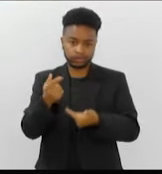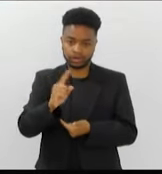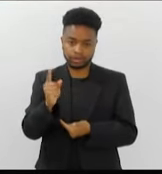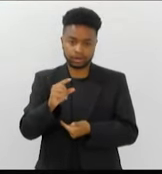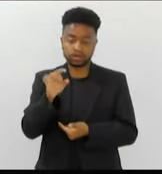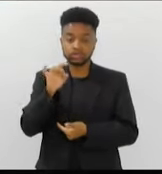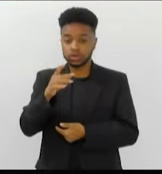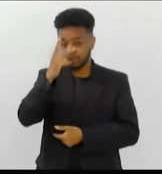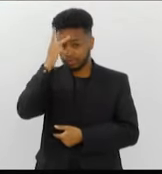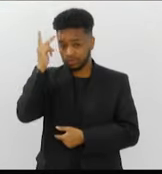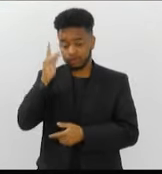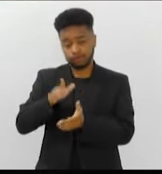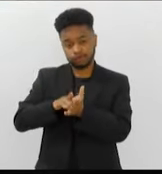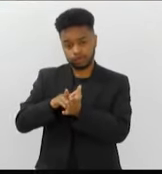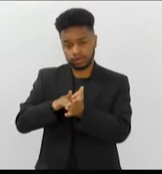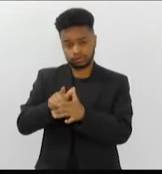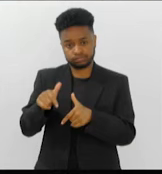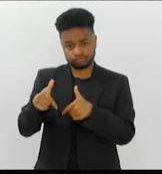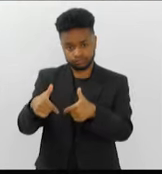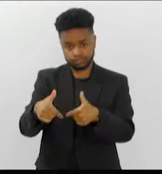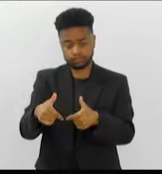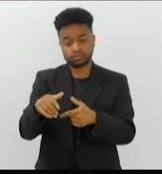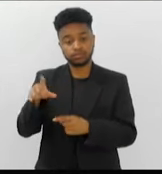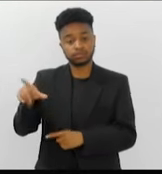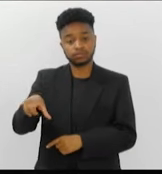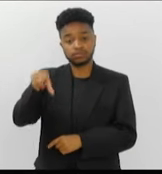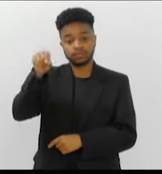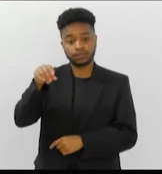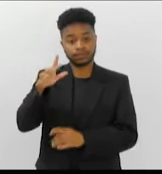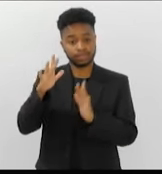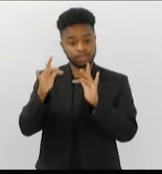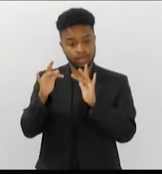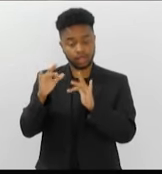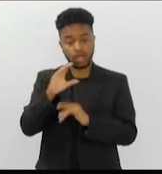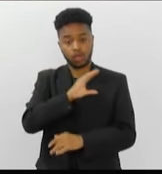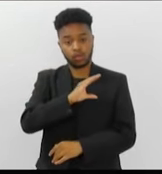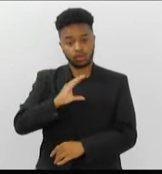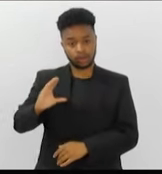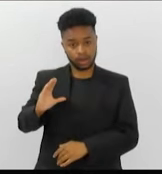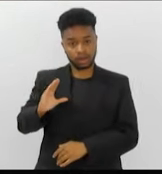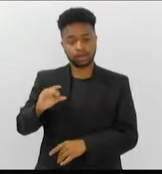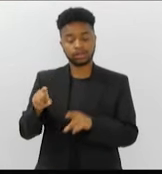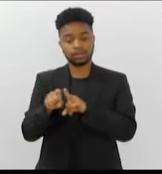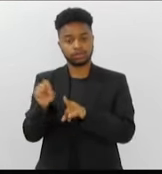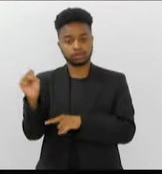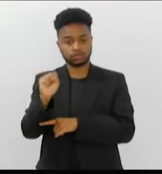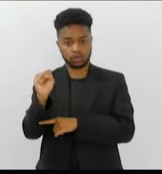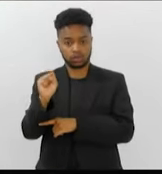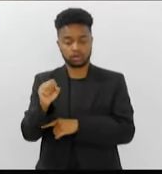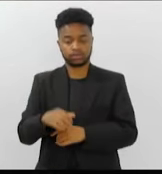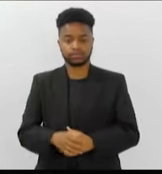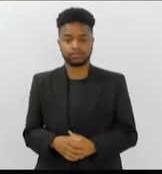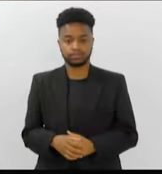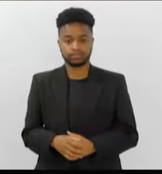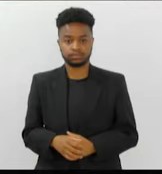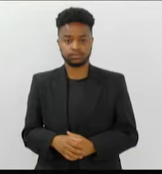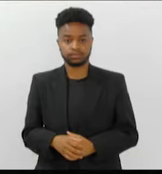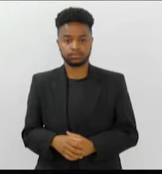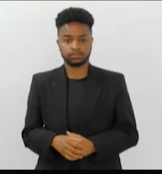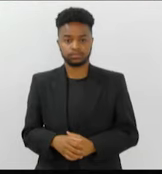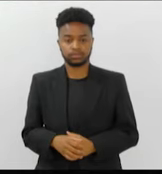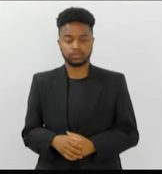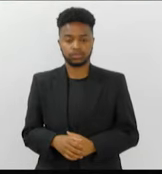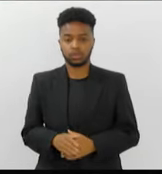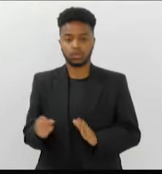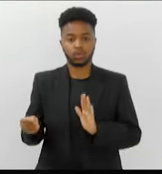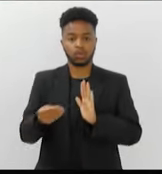para atuação política, ele nomeou a namorada, a cunhada e a sogra, perfazendo um